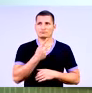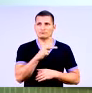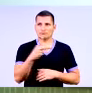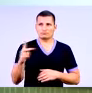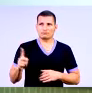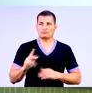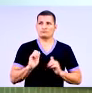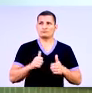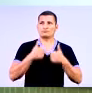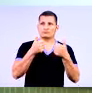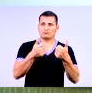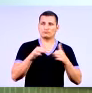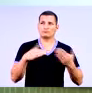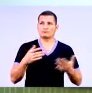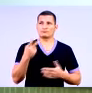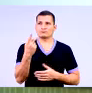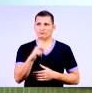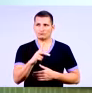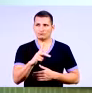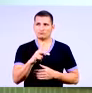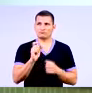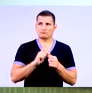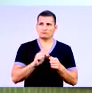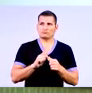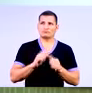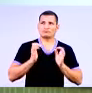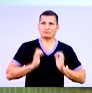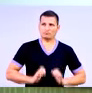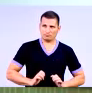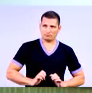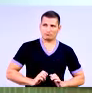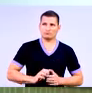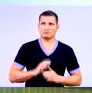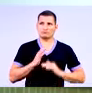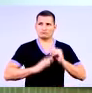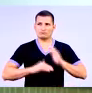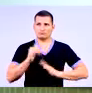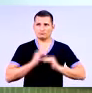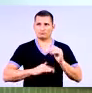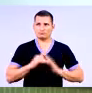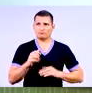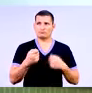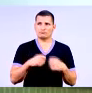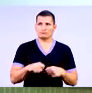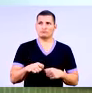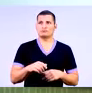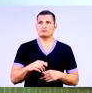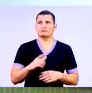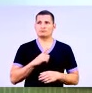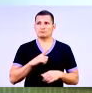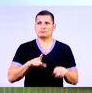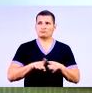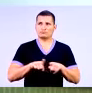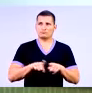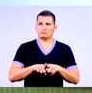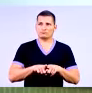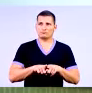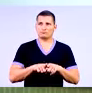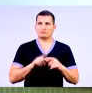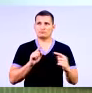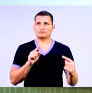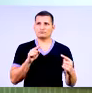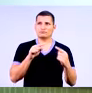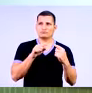o seu agir ético enquanto profissional, ele tem que estar também em acordo com